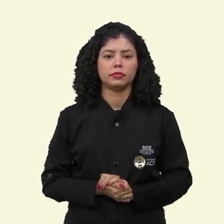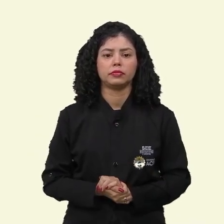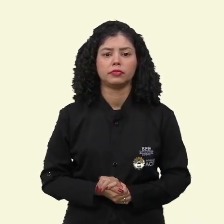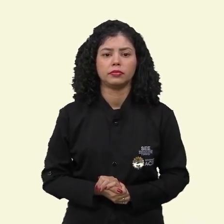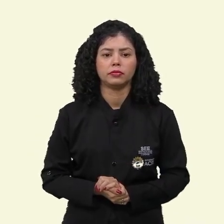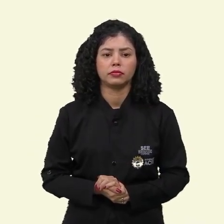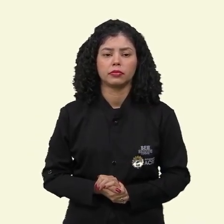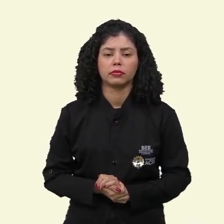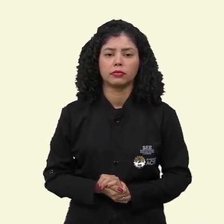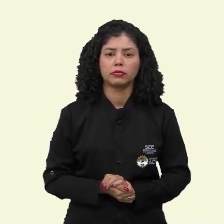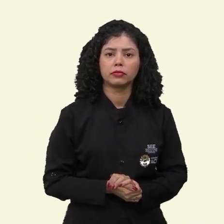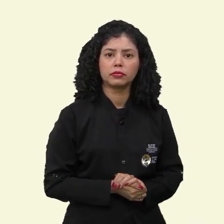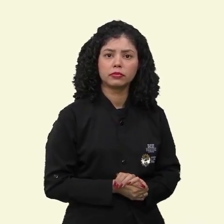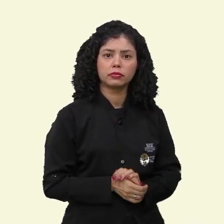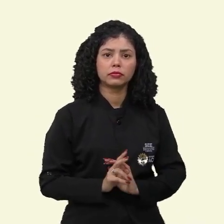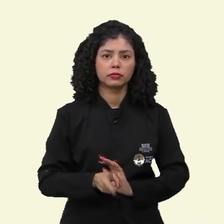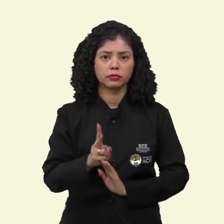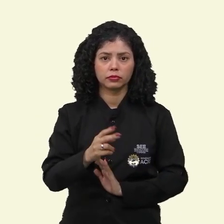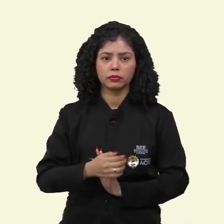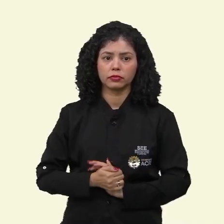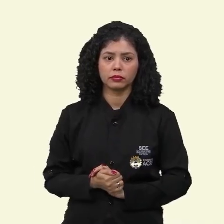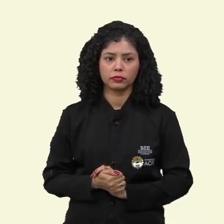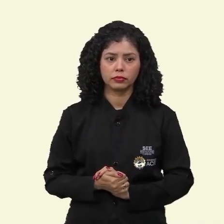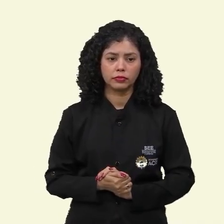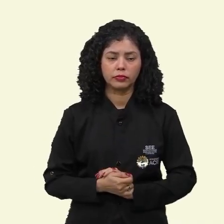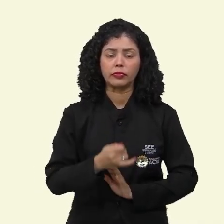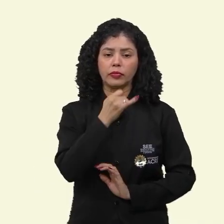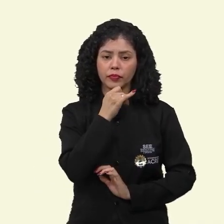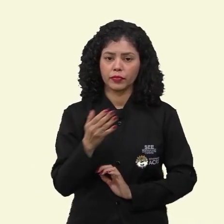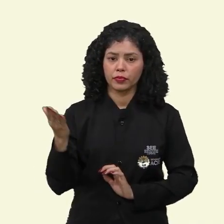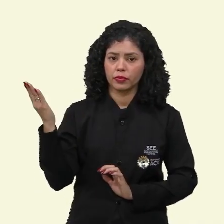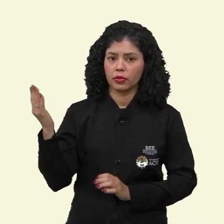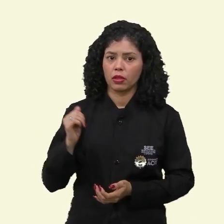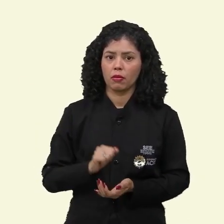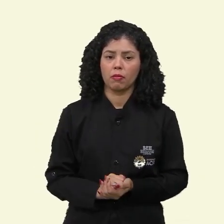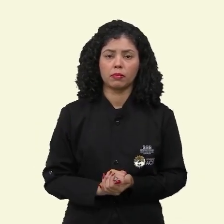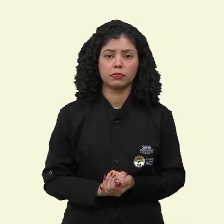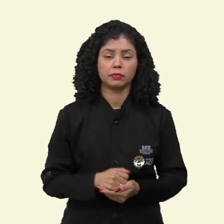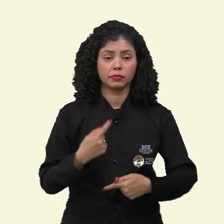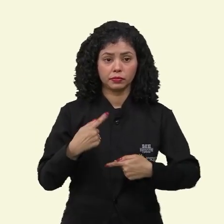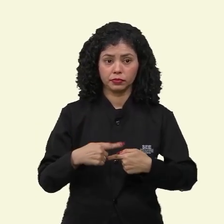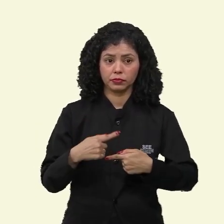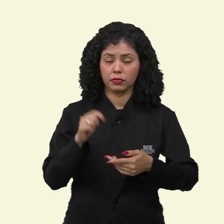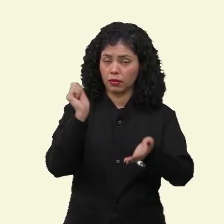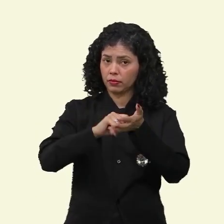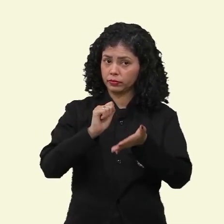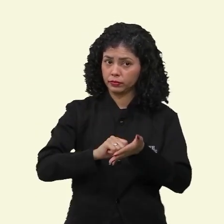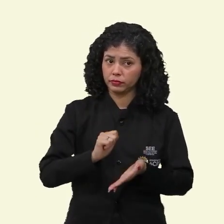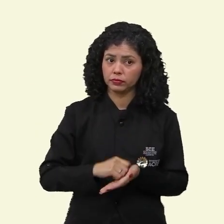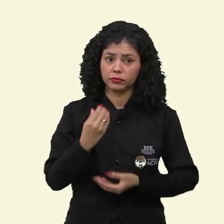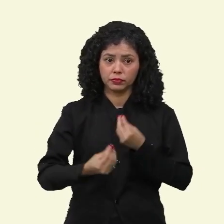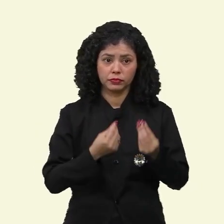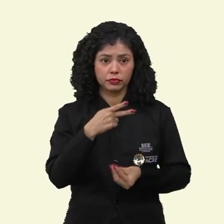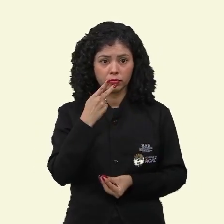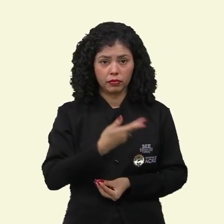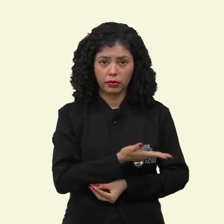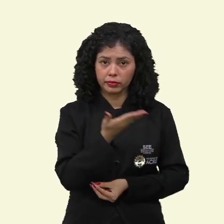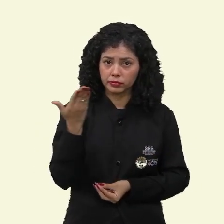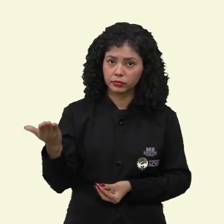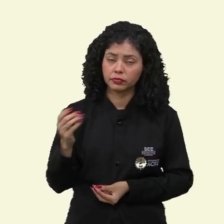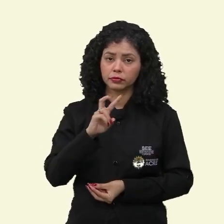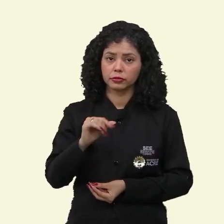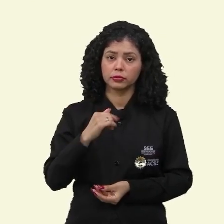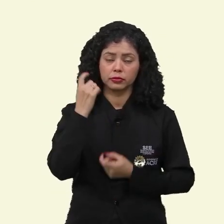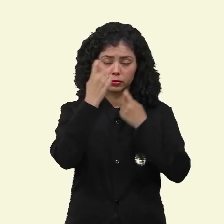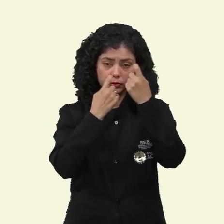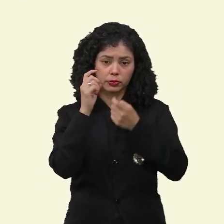sociolinguística. E vamos seguir ao nosso exemplo. A gramática descritiva, como eu falei para vocês, ela vai